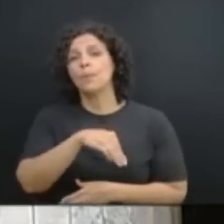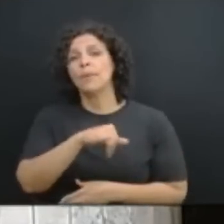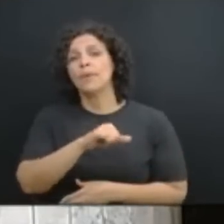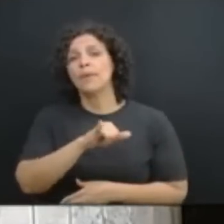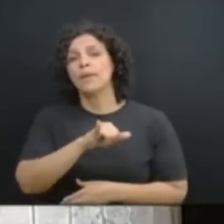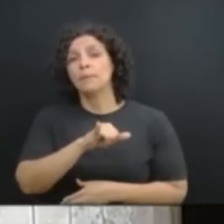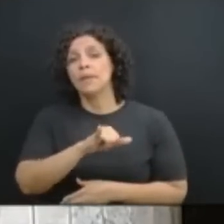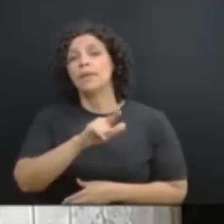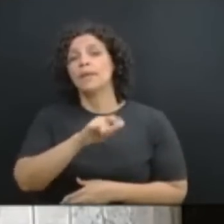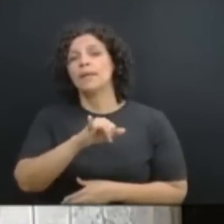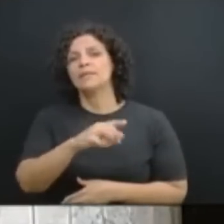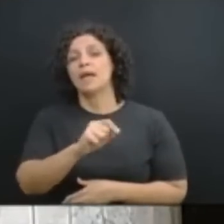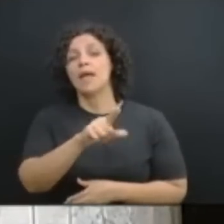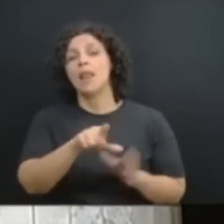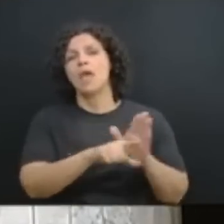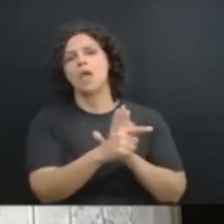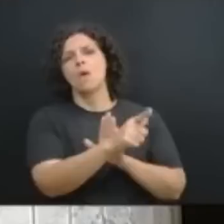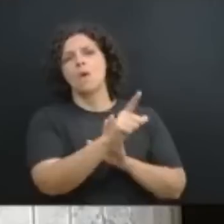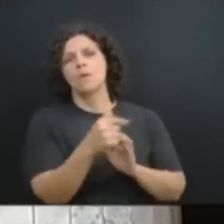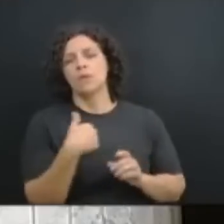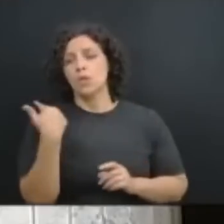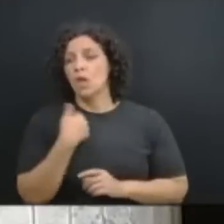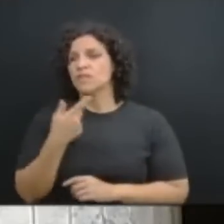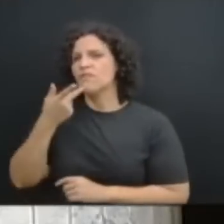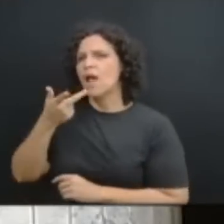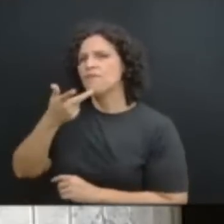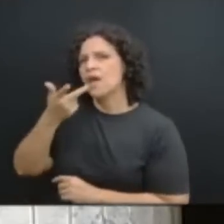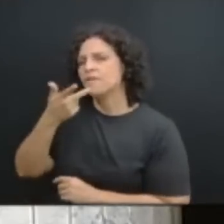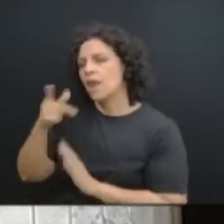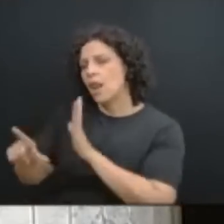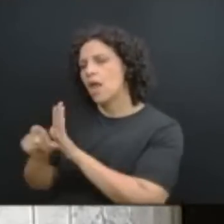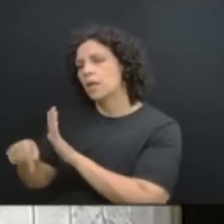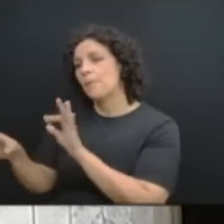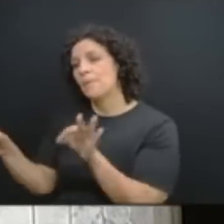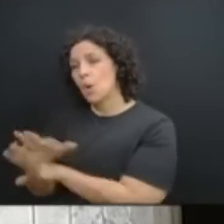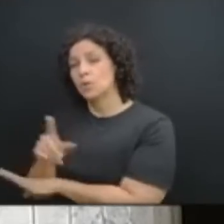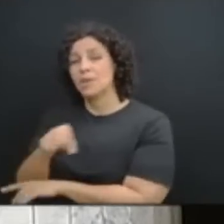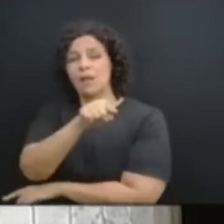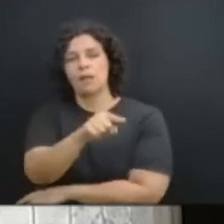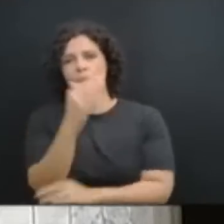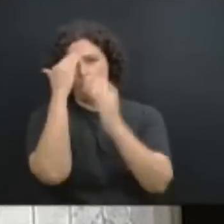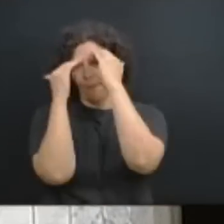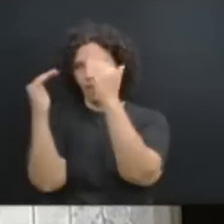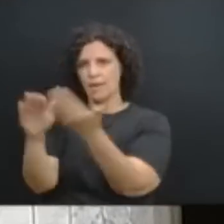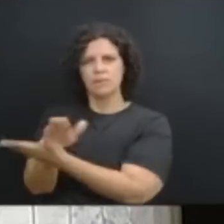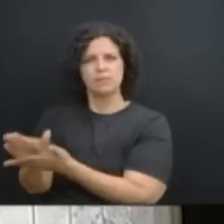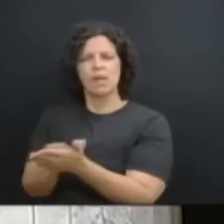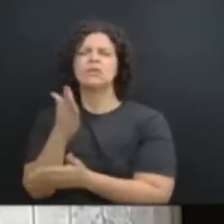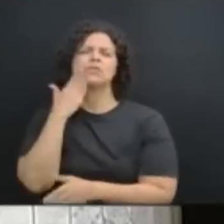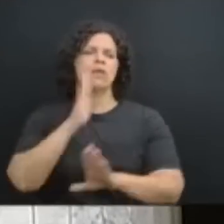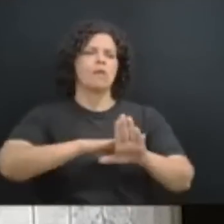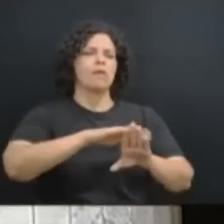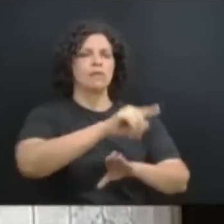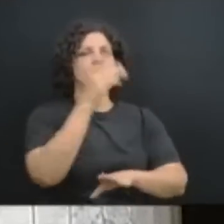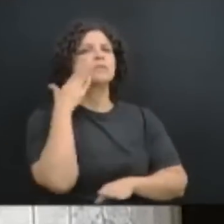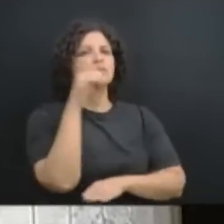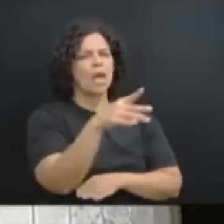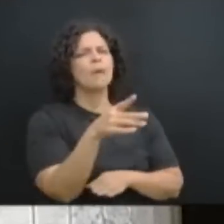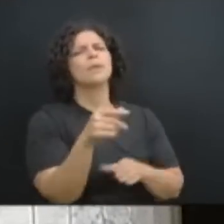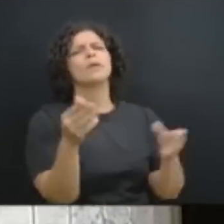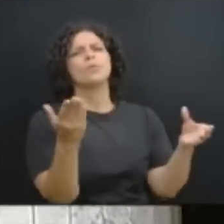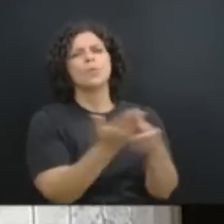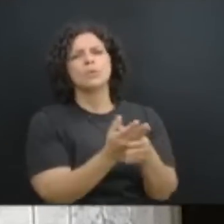são outras, em que o que é dito aqui não é ouvido lá. E nós sabemos, e o judiciário